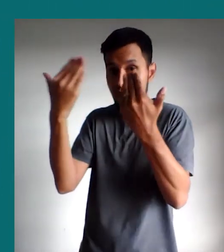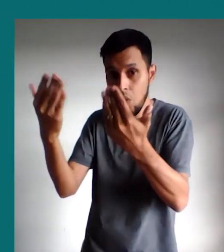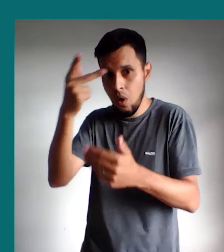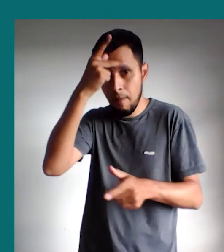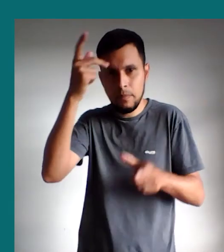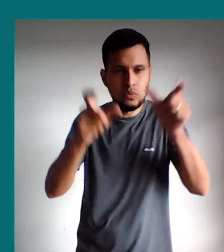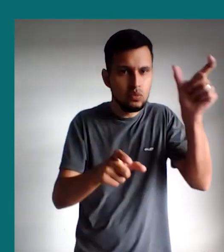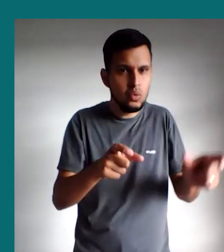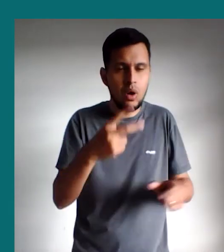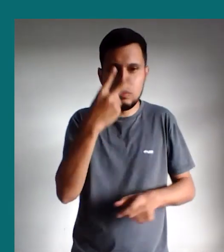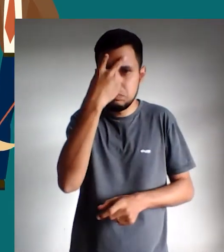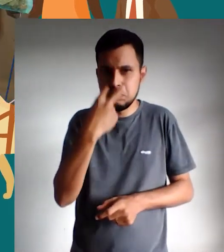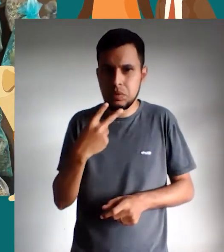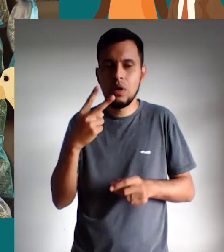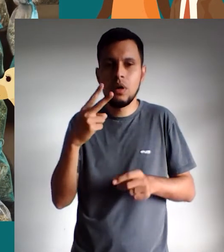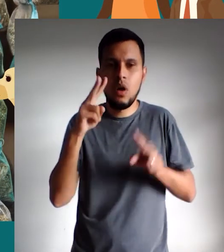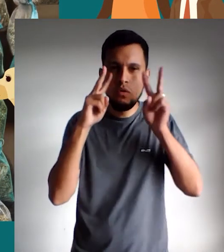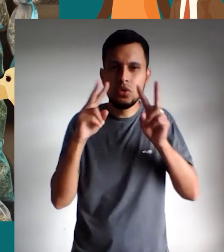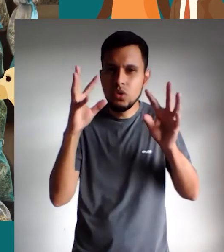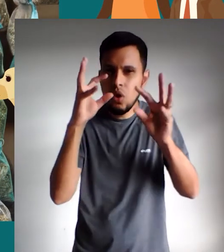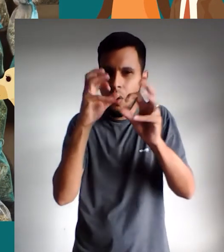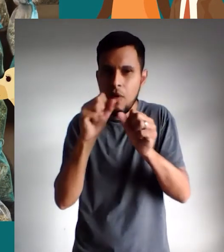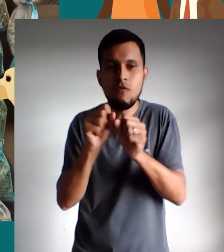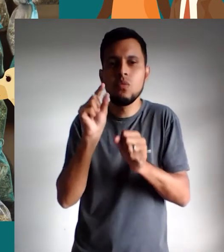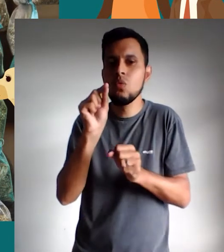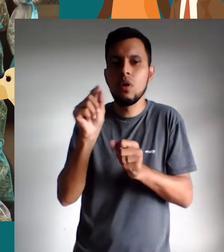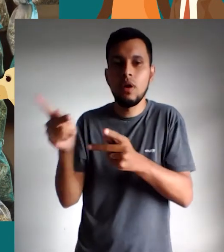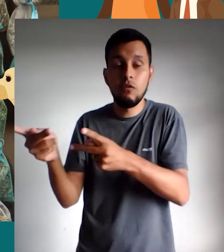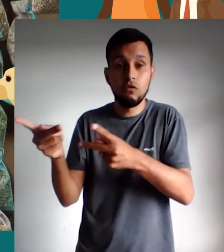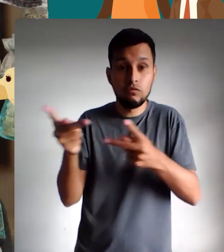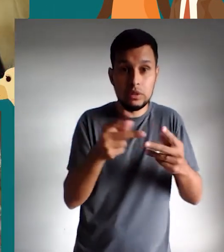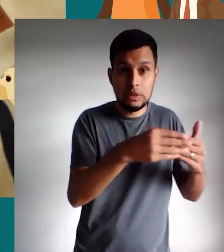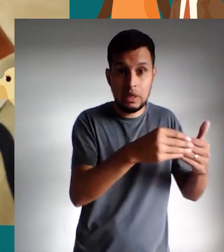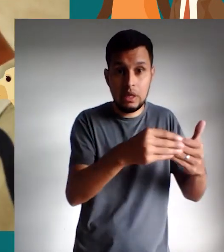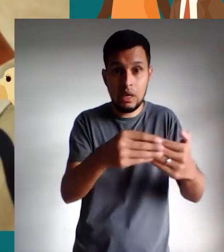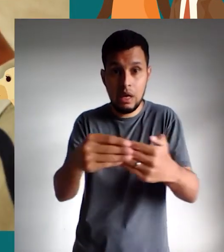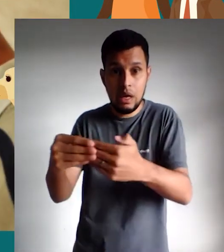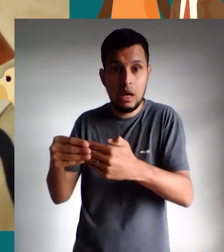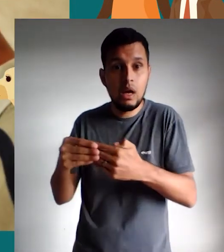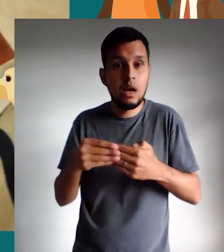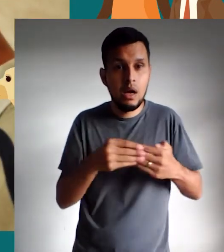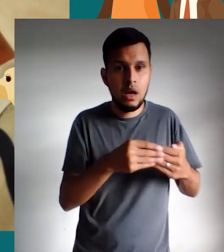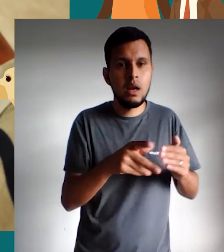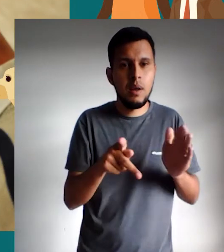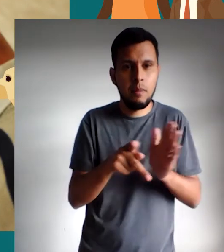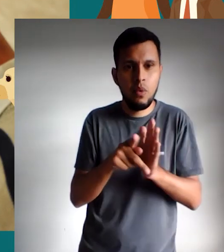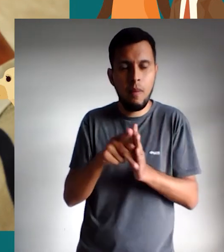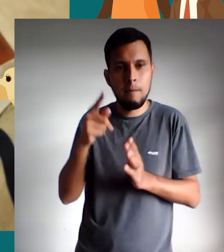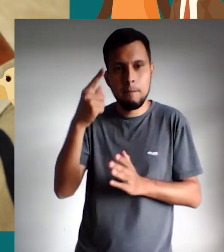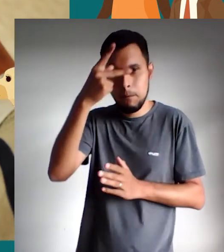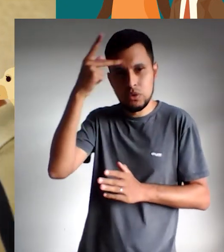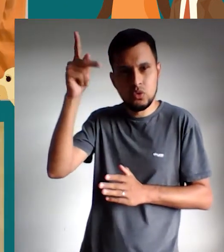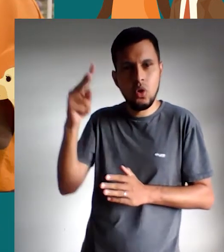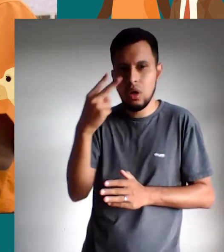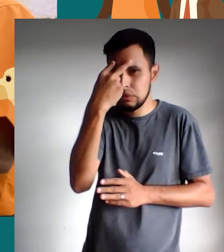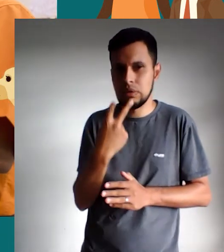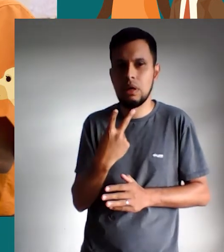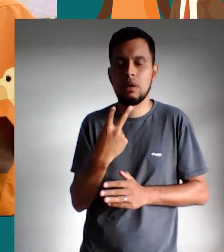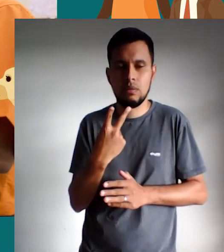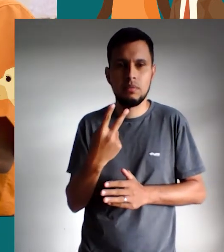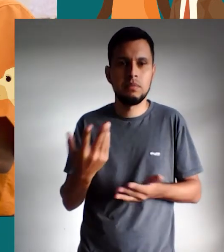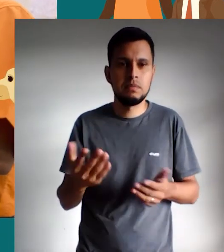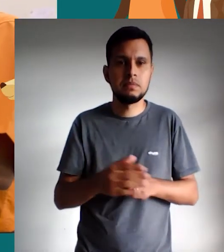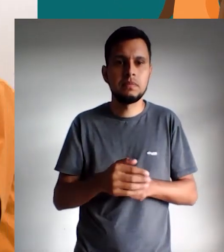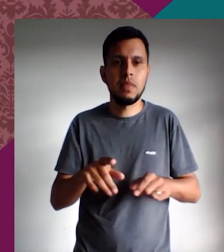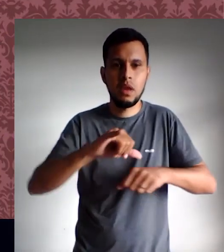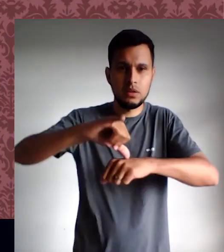museu, fazem visitas mediadas para público com baixa visão e público cego nas exposições.